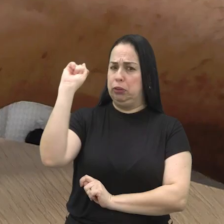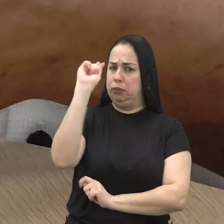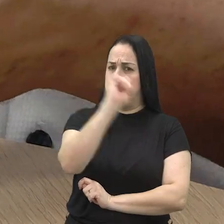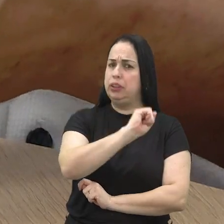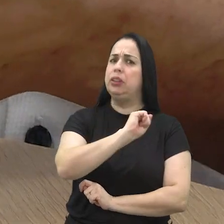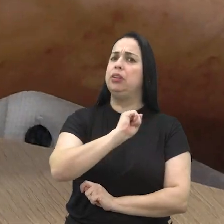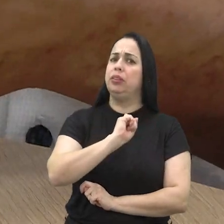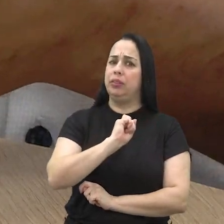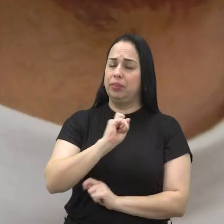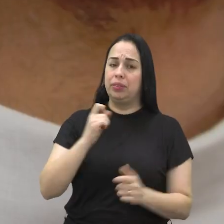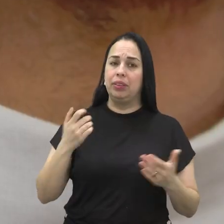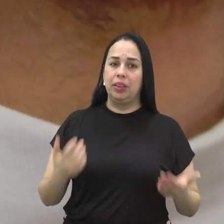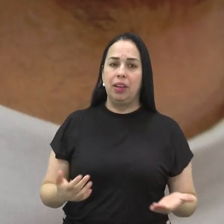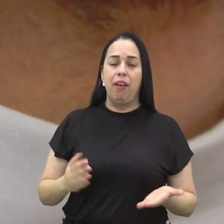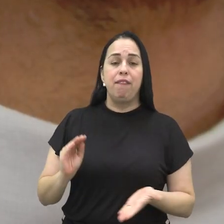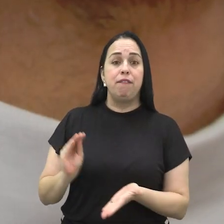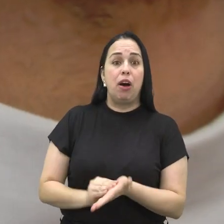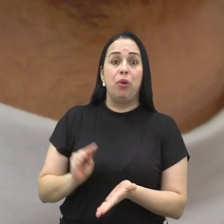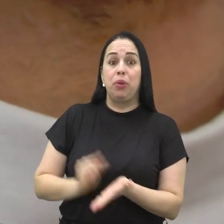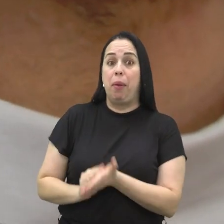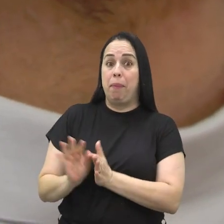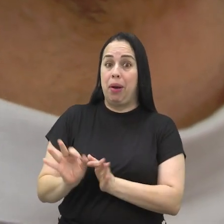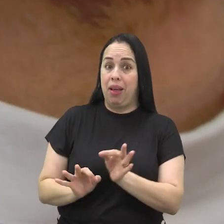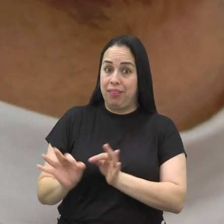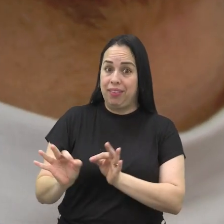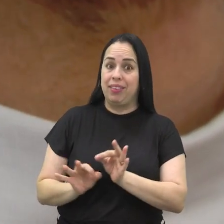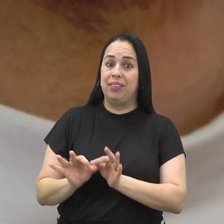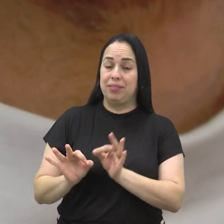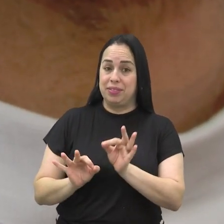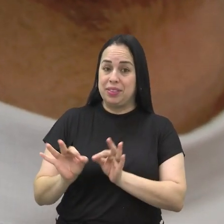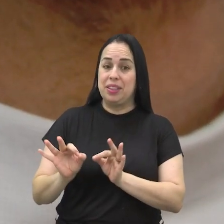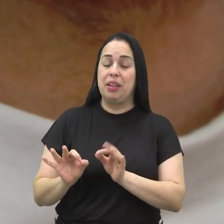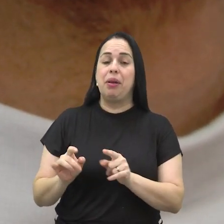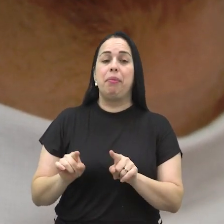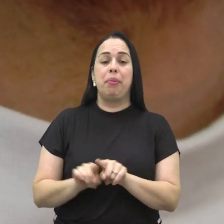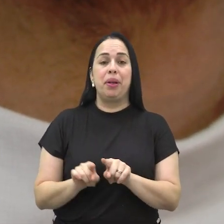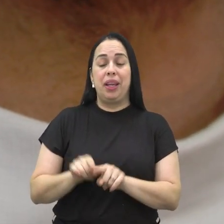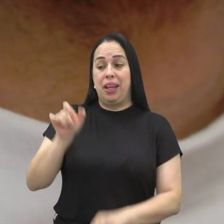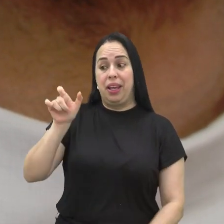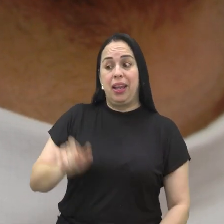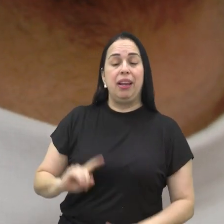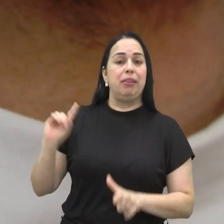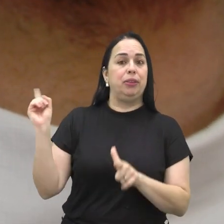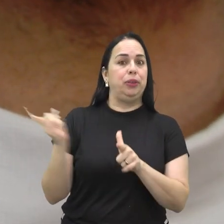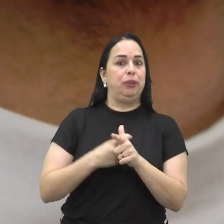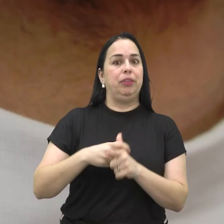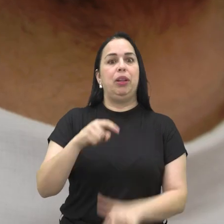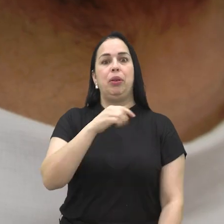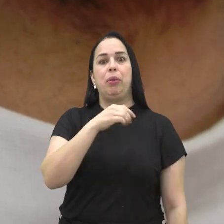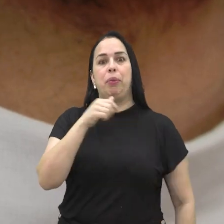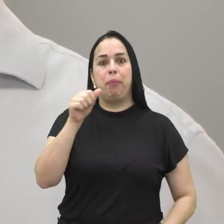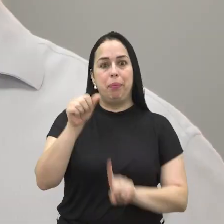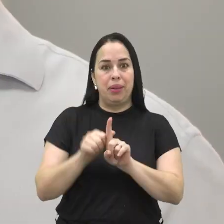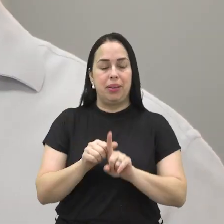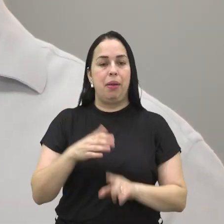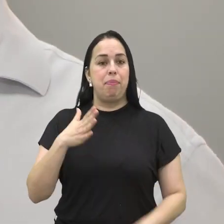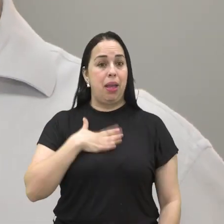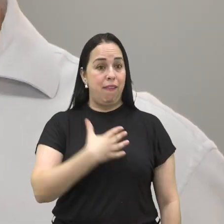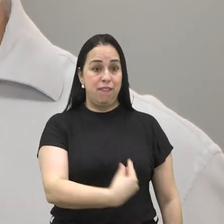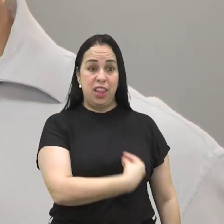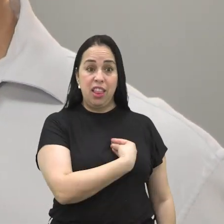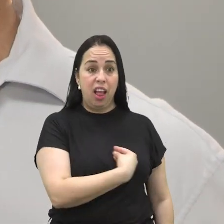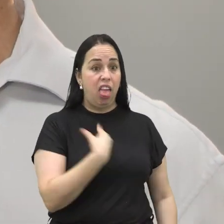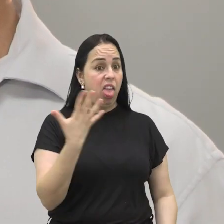organizar as finanças de casa. A falta de planejamento era o principal fator para as dívidas no fim do mês. A minha vida